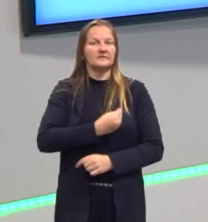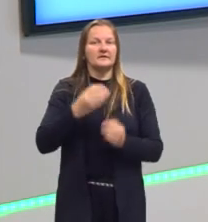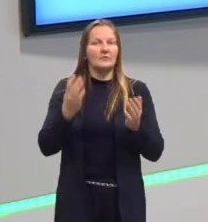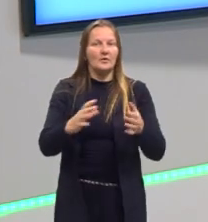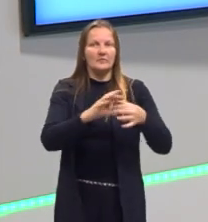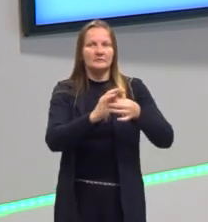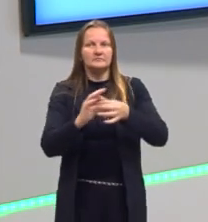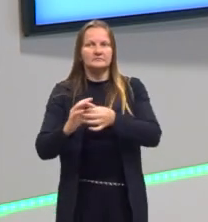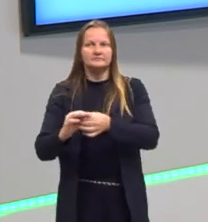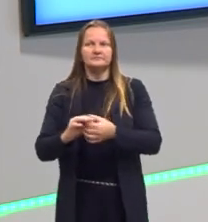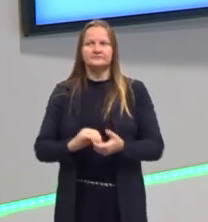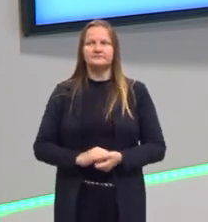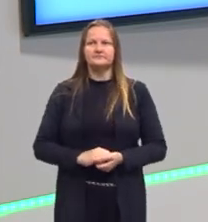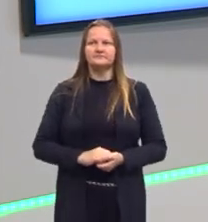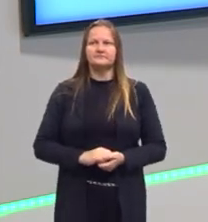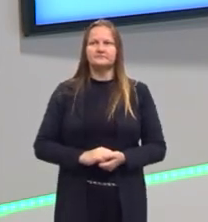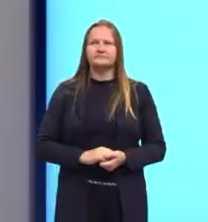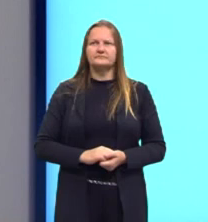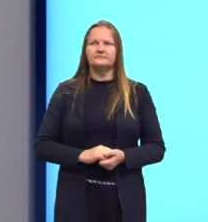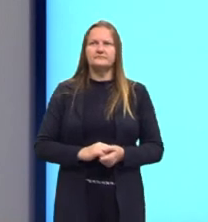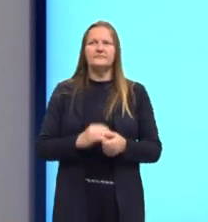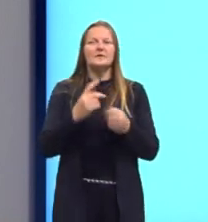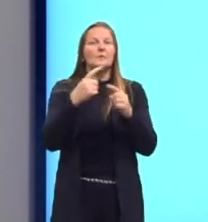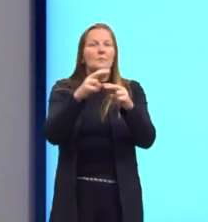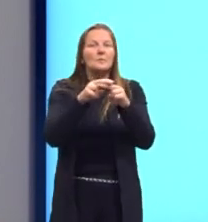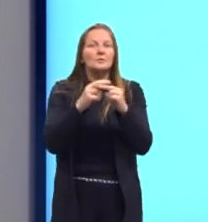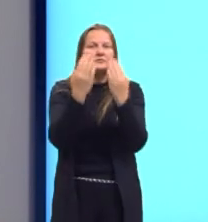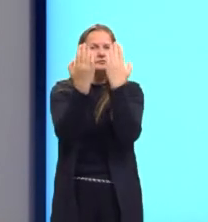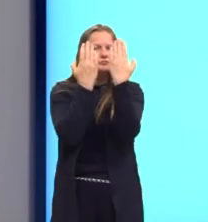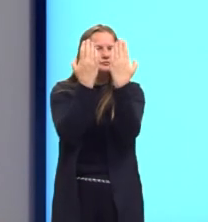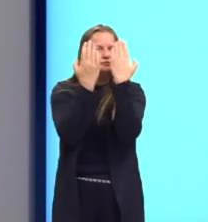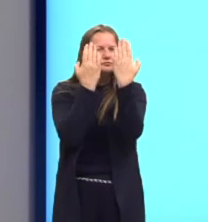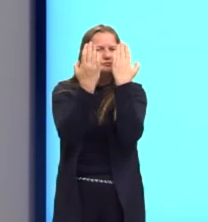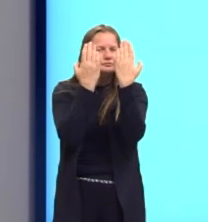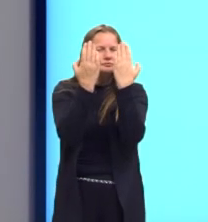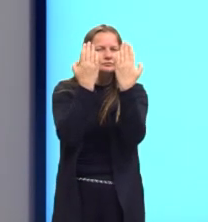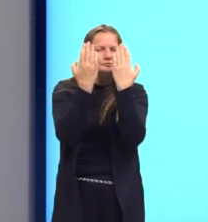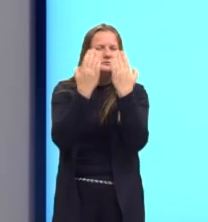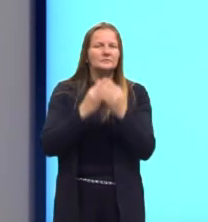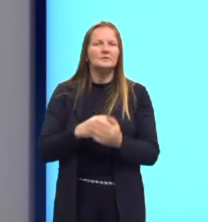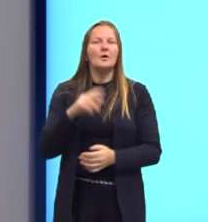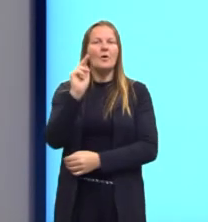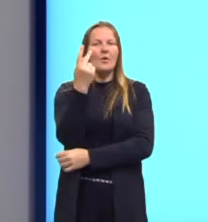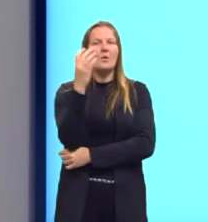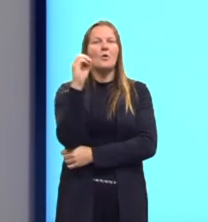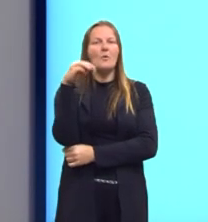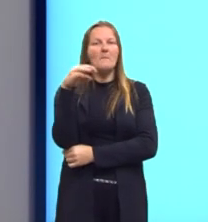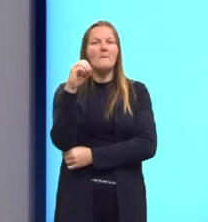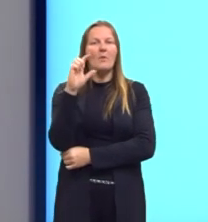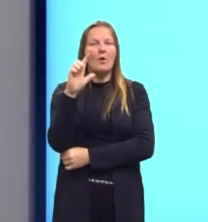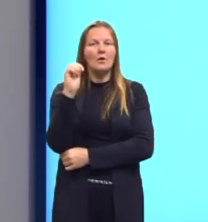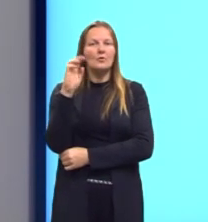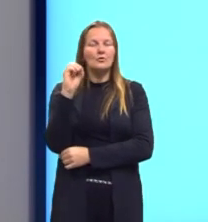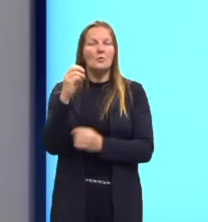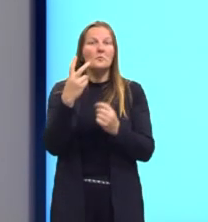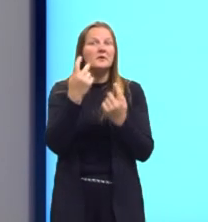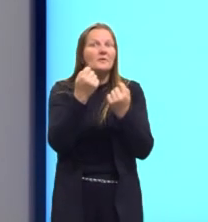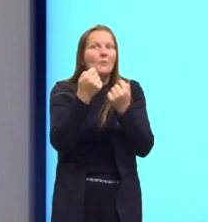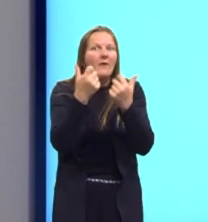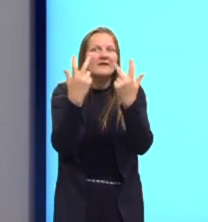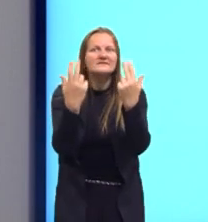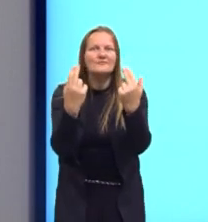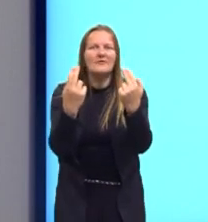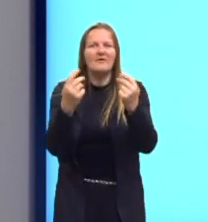certo Então apesar da enorme diferença da funcionalidade né das funções